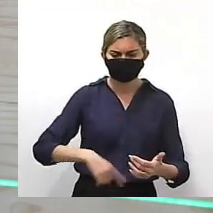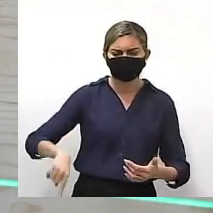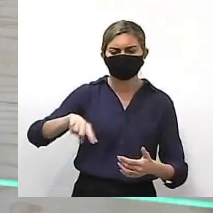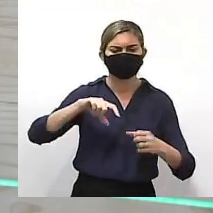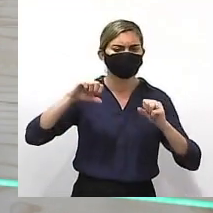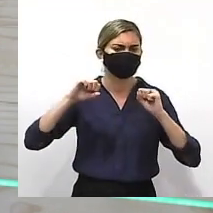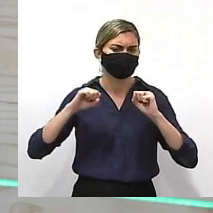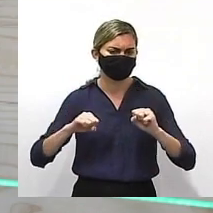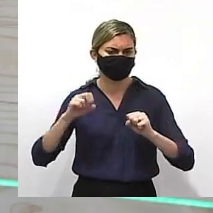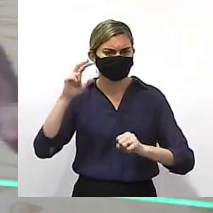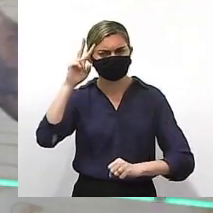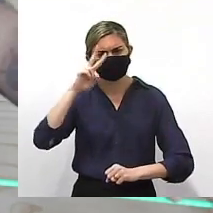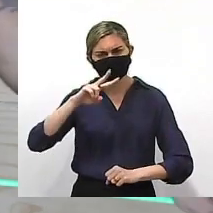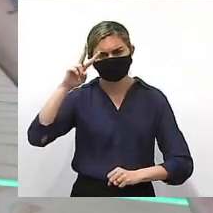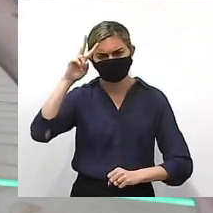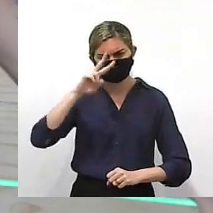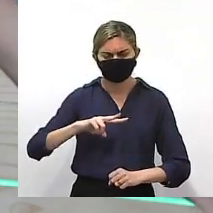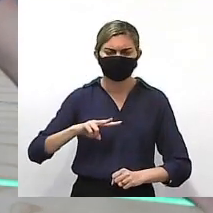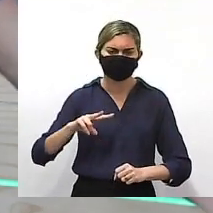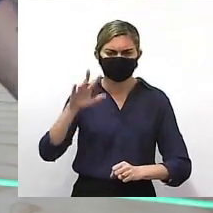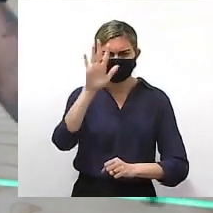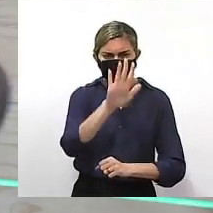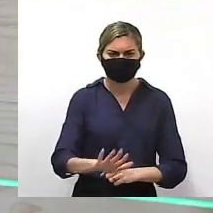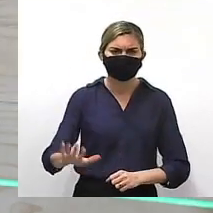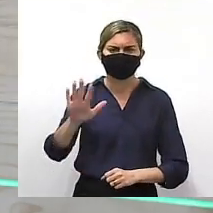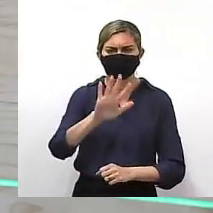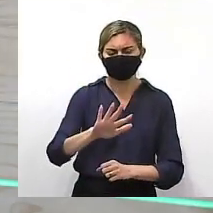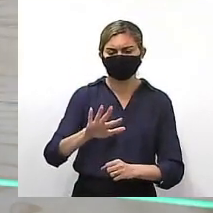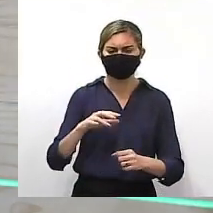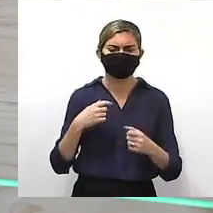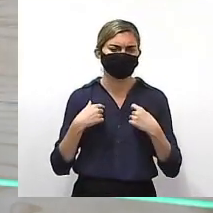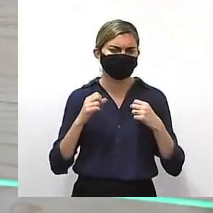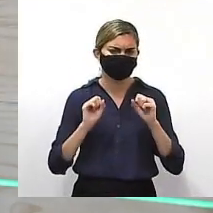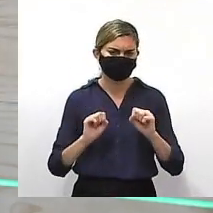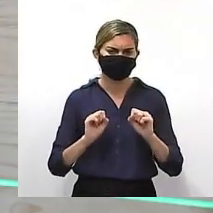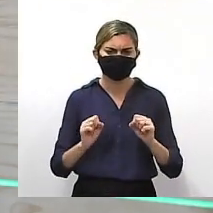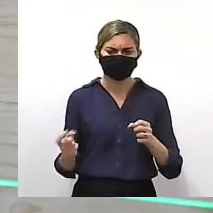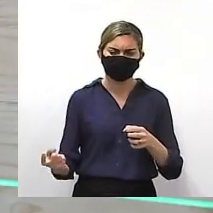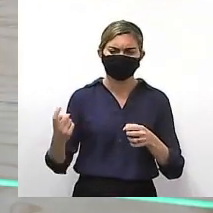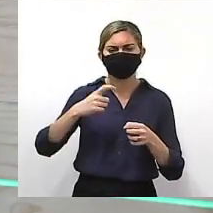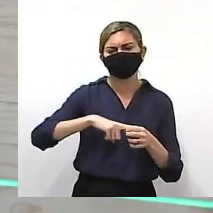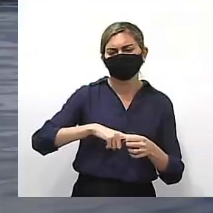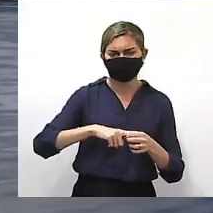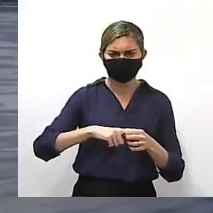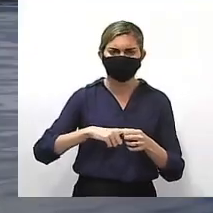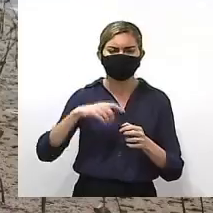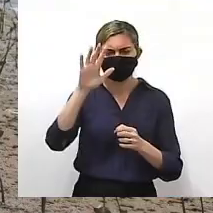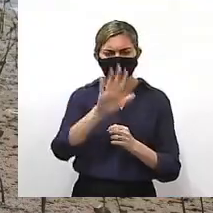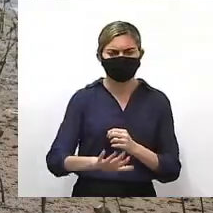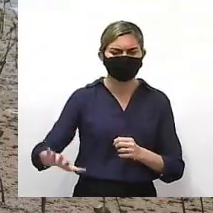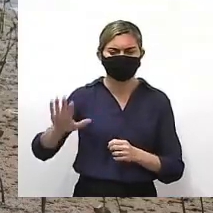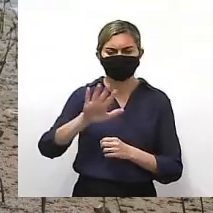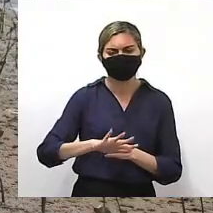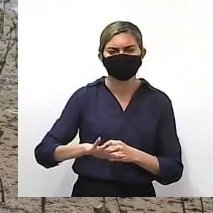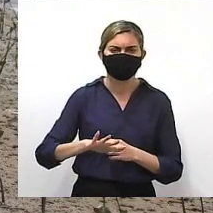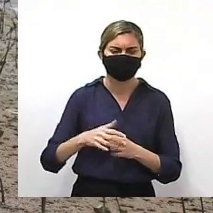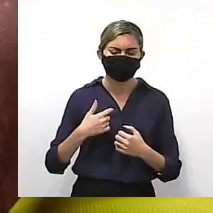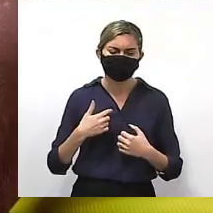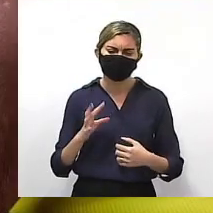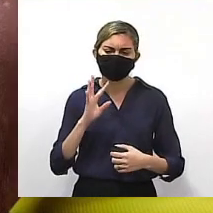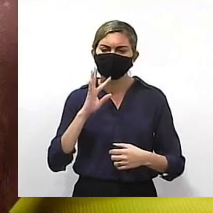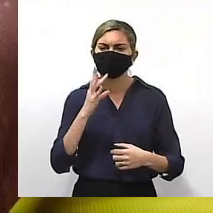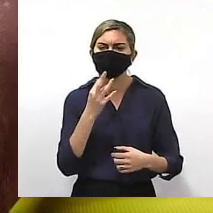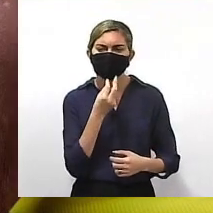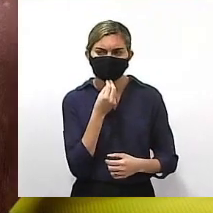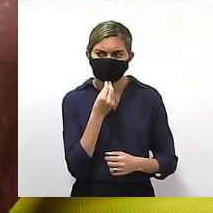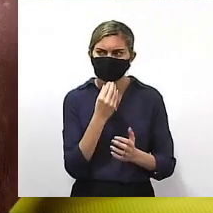possa relembrar essas imagens, para que a gente possa voltar a essas imagens e a gente conhecer